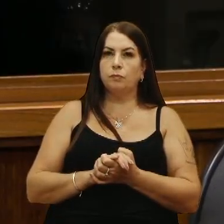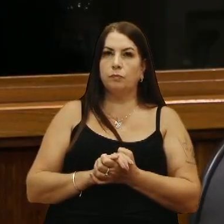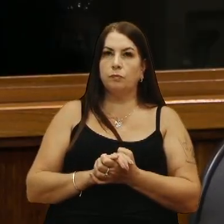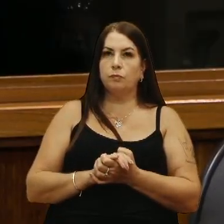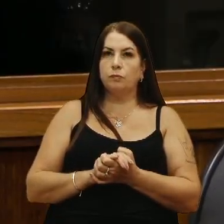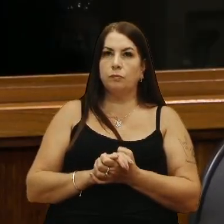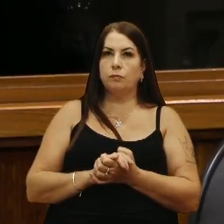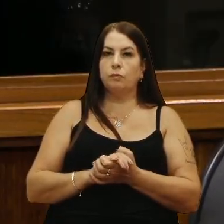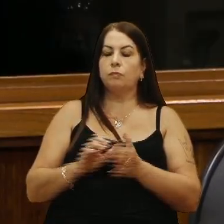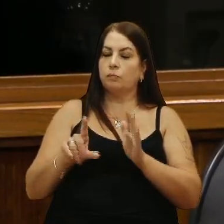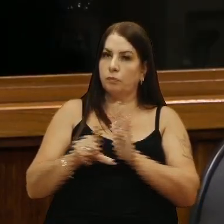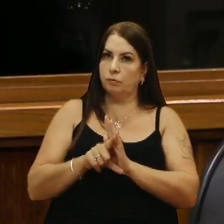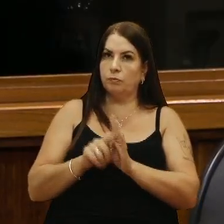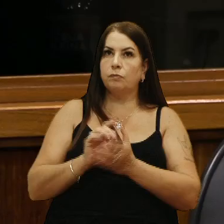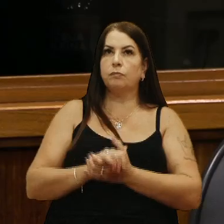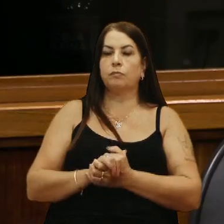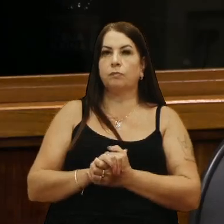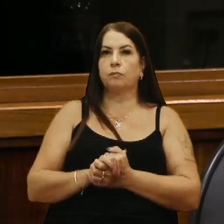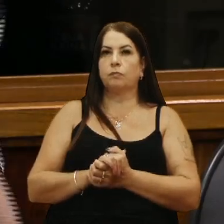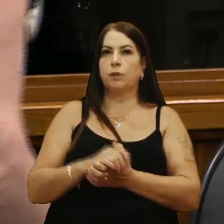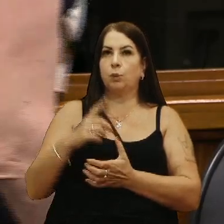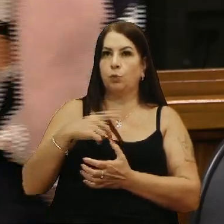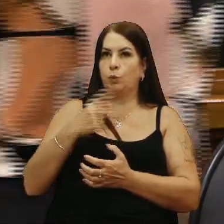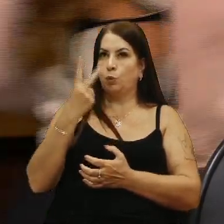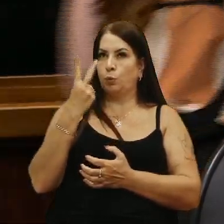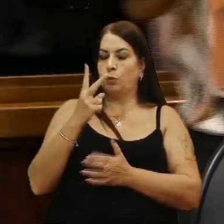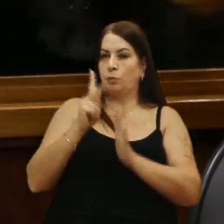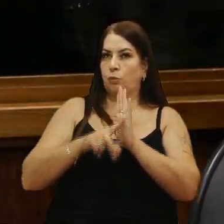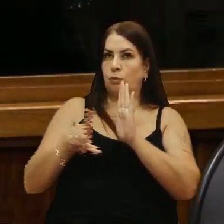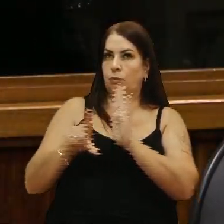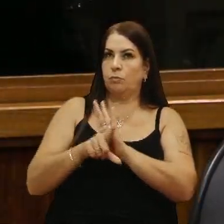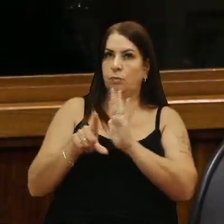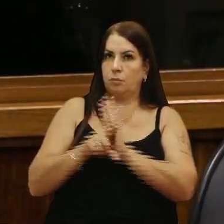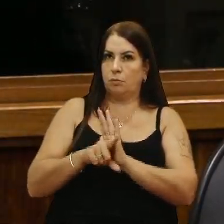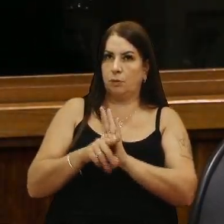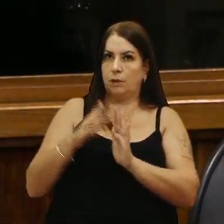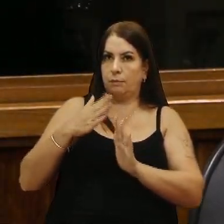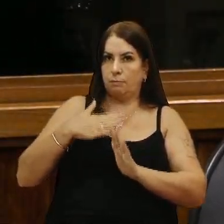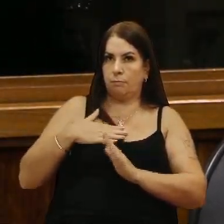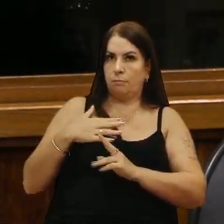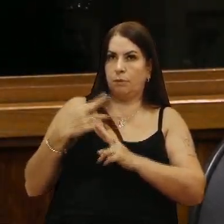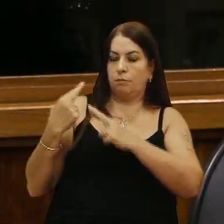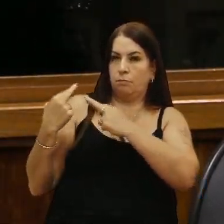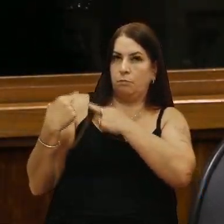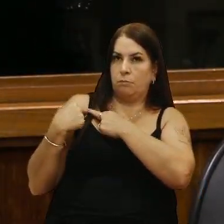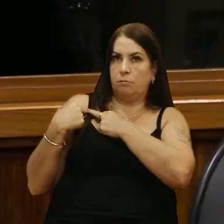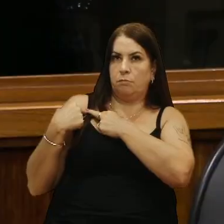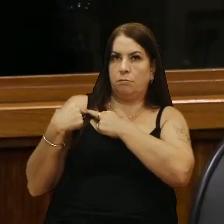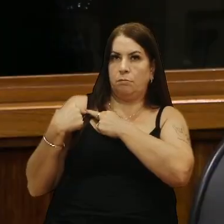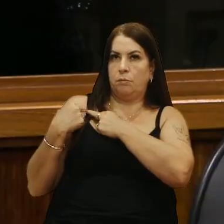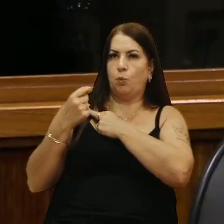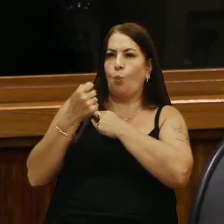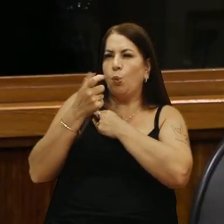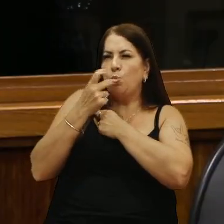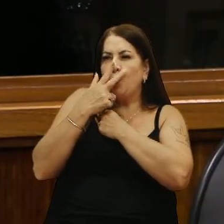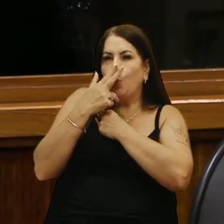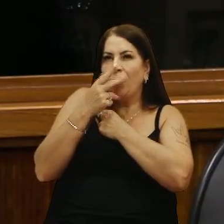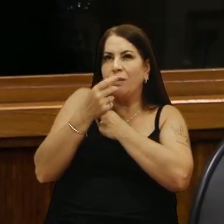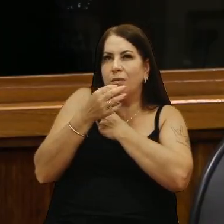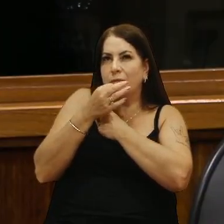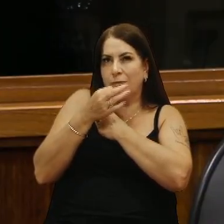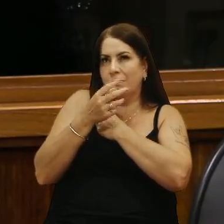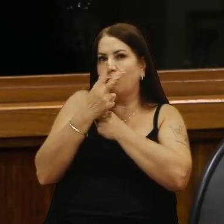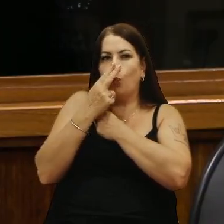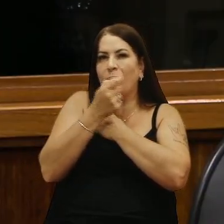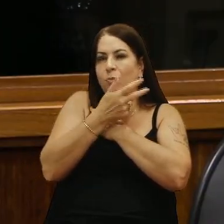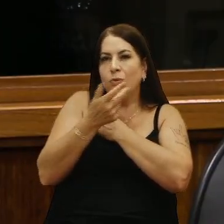e Legislação. Eu tenho 2 projetos de leis na minha mão, muitos parecidos,